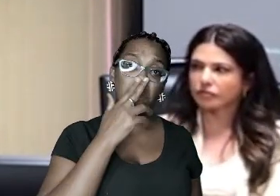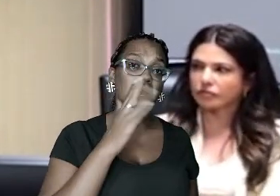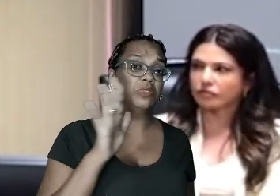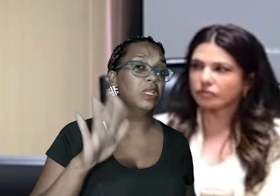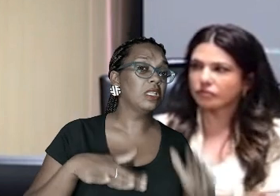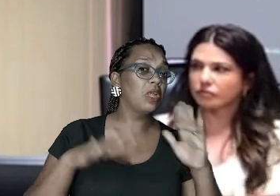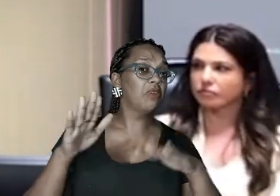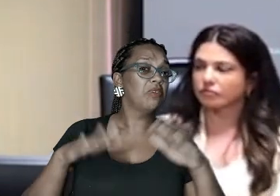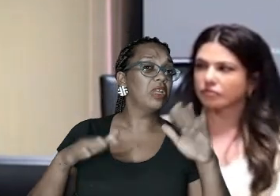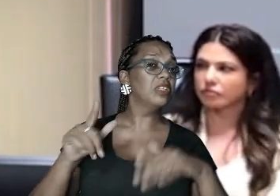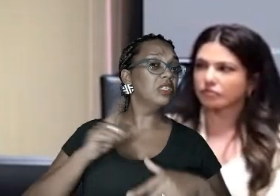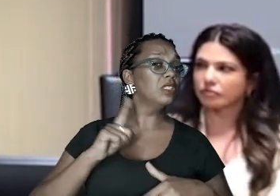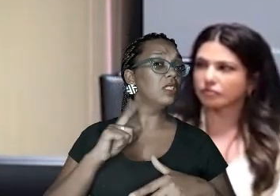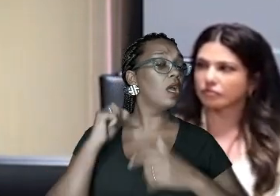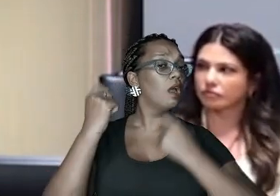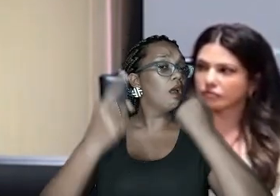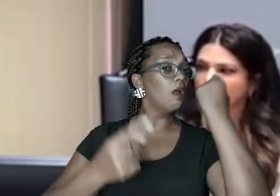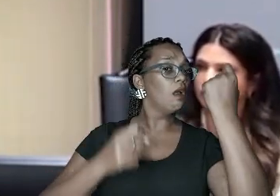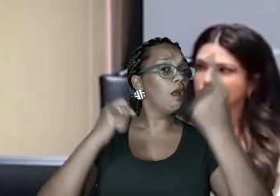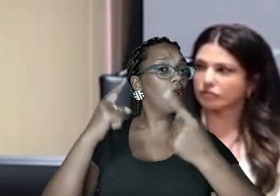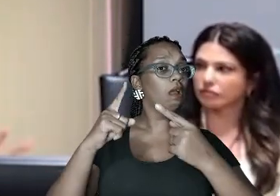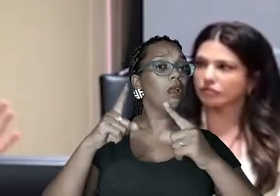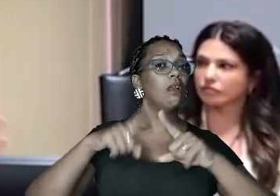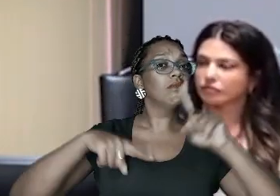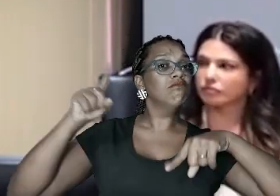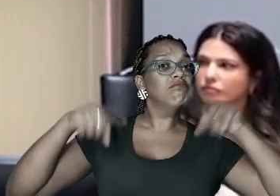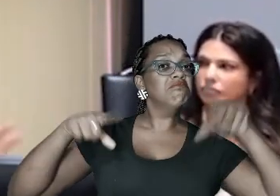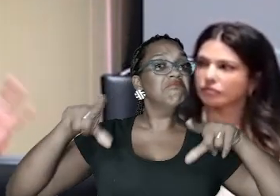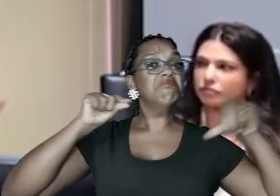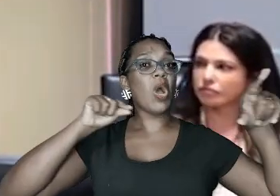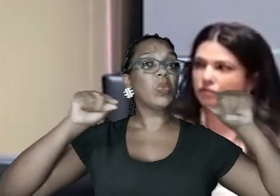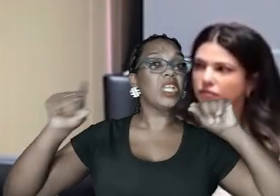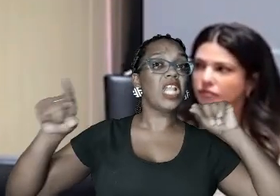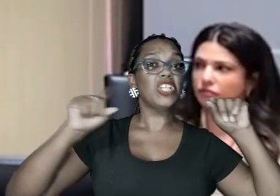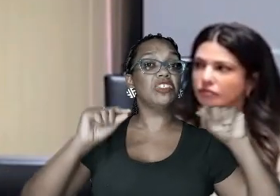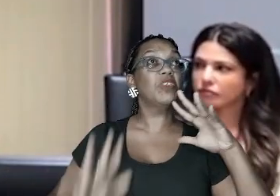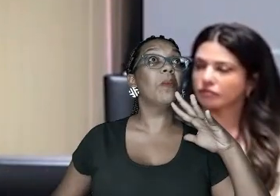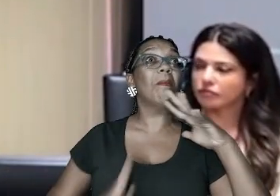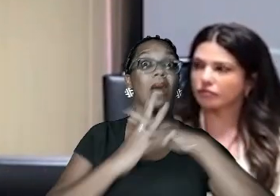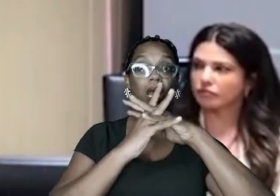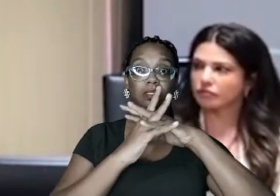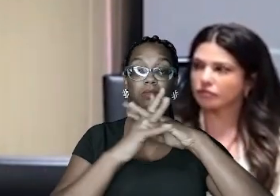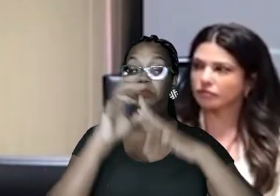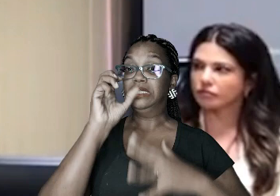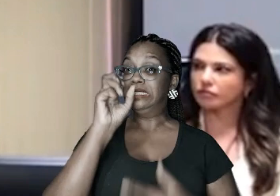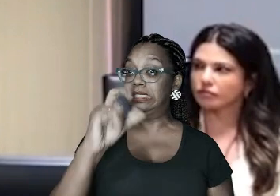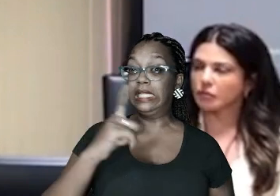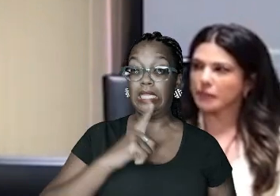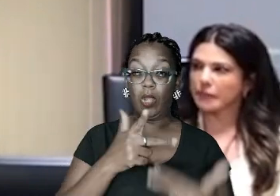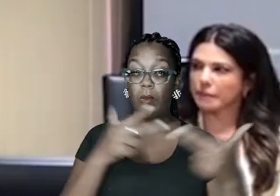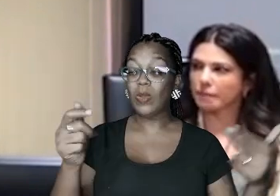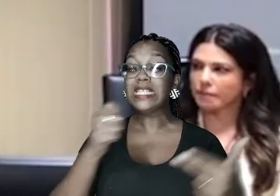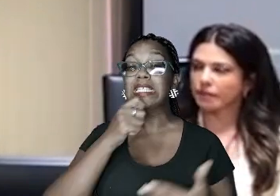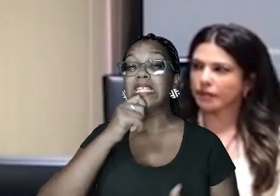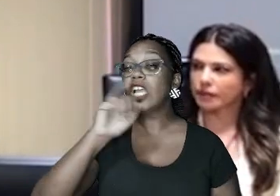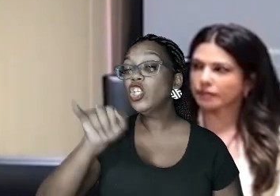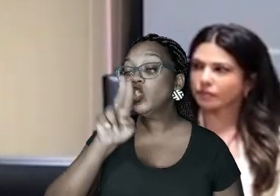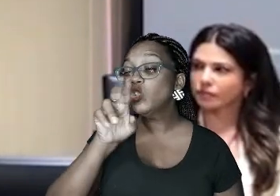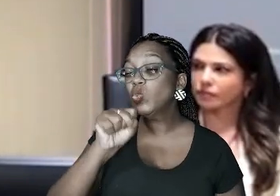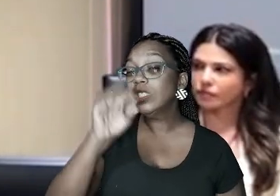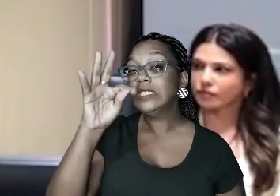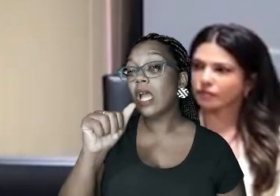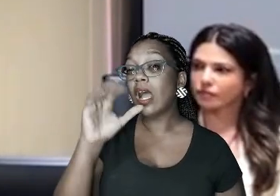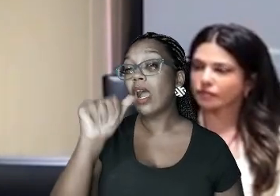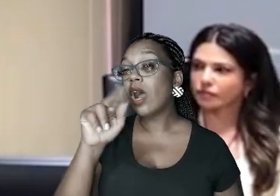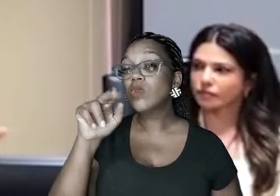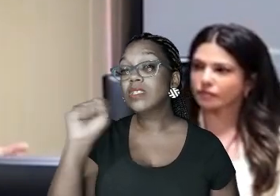aliás tô achando que talvez aqui a gente tenha eventualmente até a medida alternativa no máximo né se é que não tem um algo